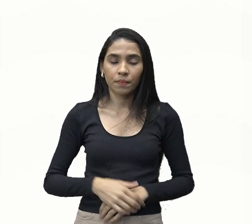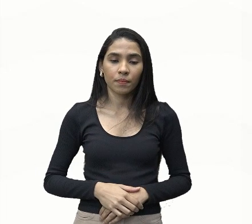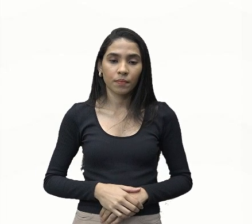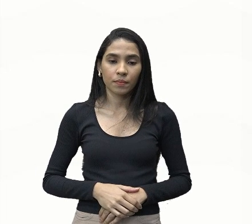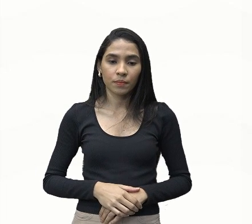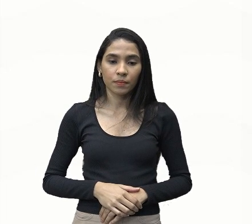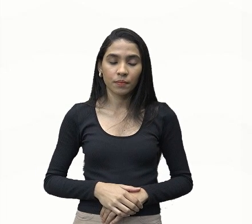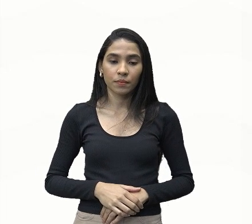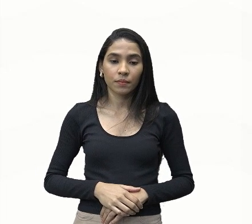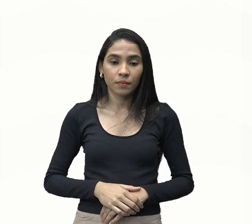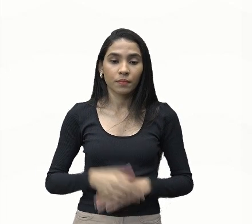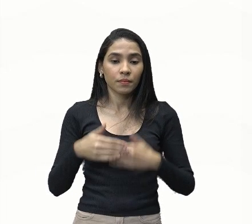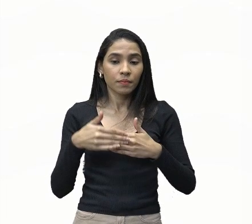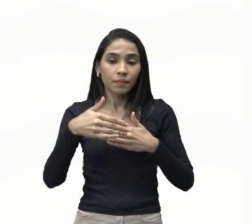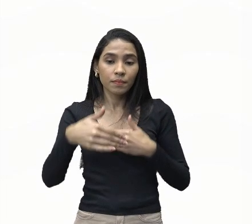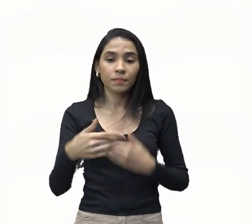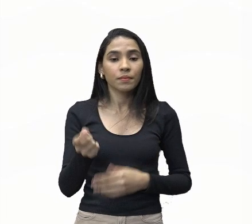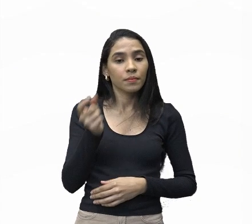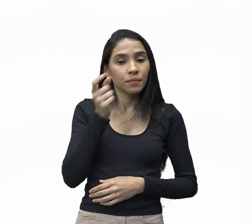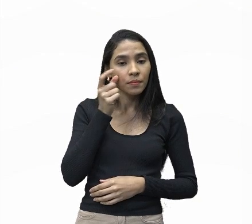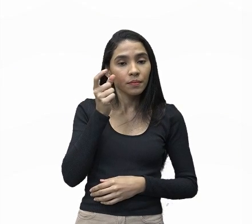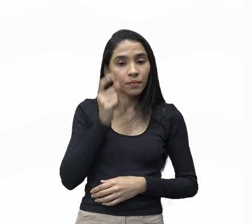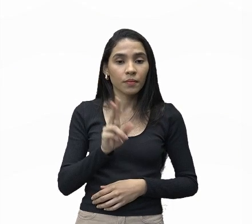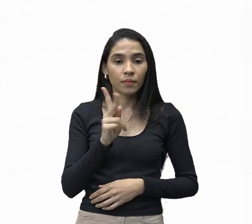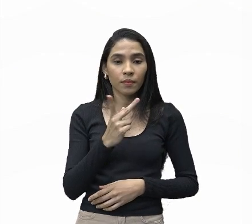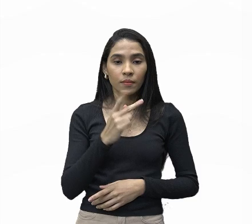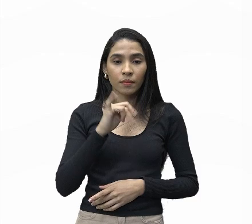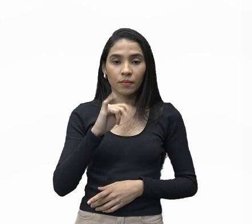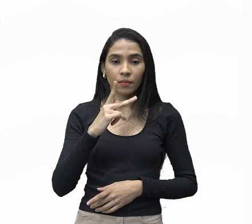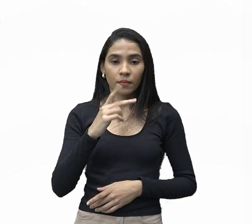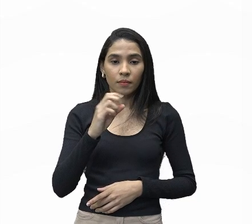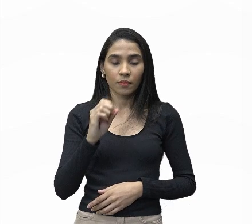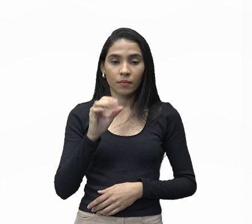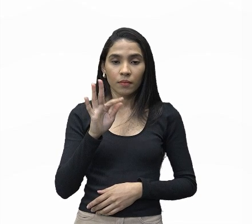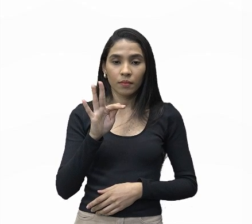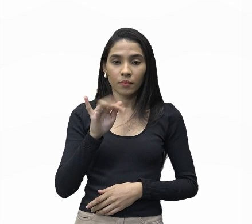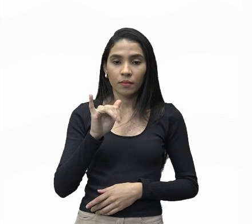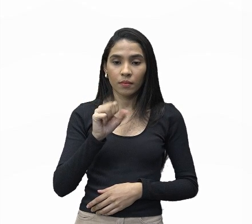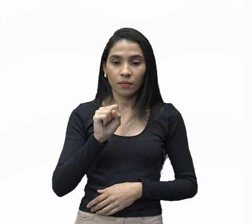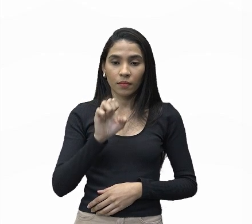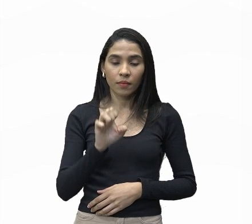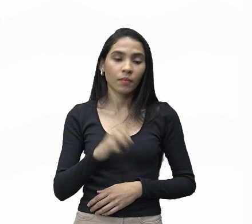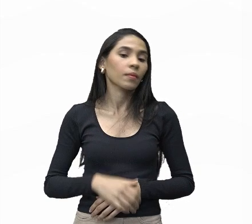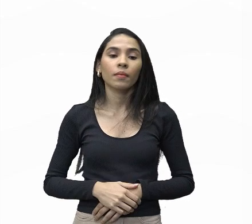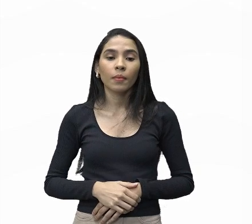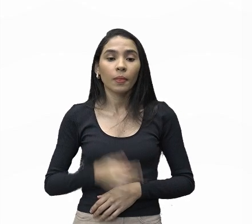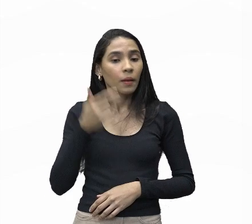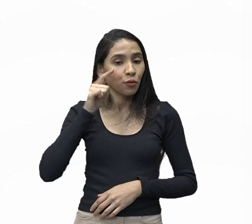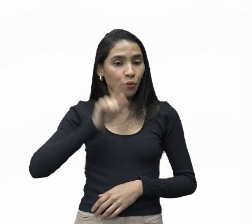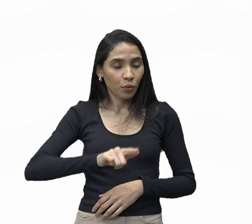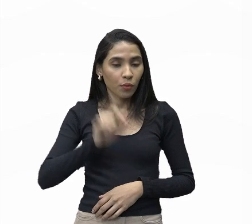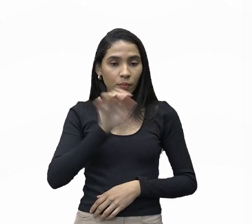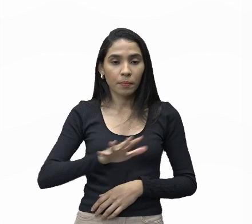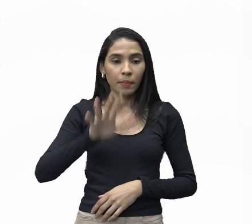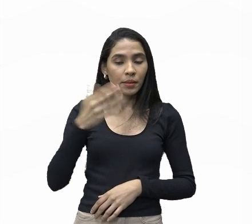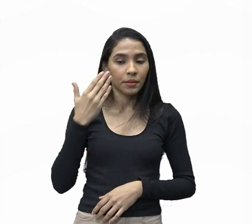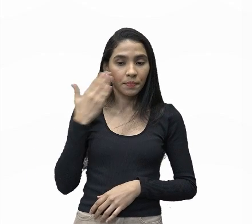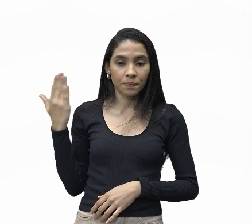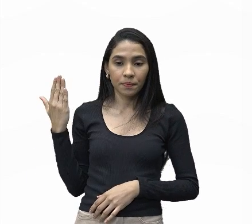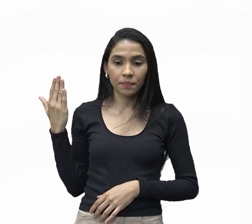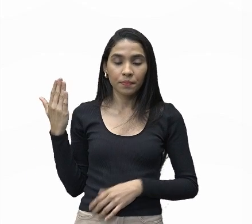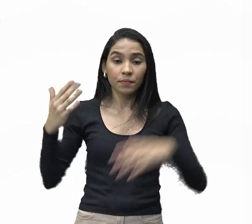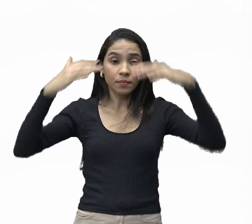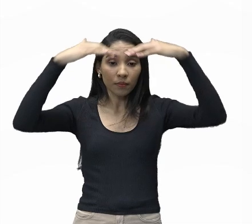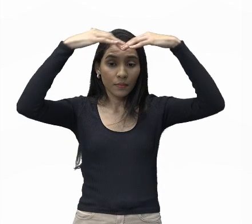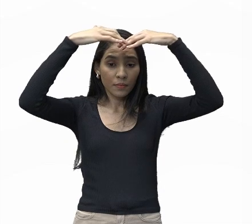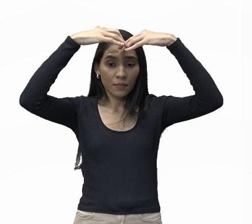Tá bom? Vamos iniciar observando sobre a hipófise. E aqui a gente vai apontar ela novamente para vocês, né? A hipófise fica